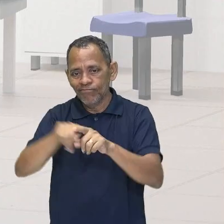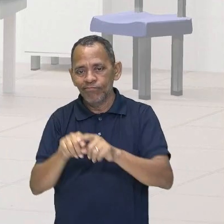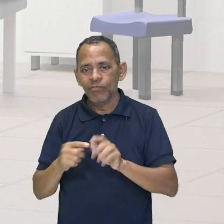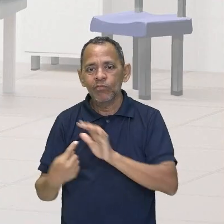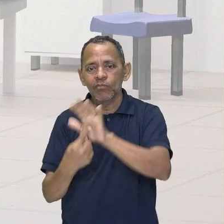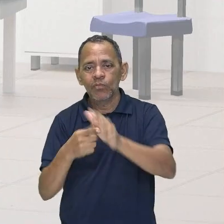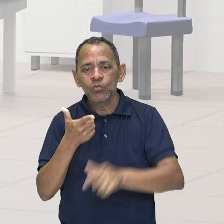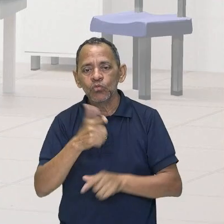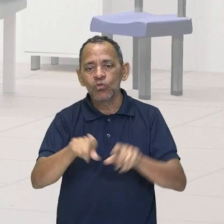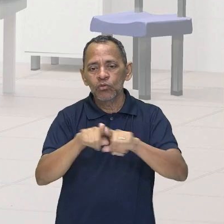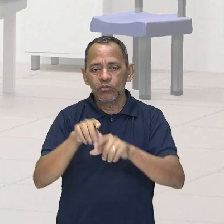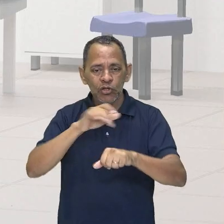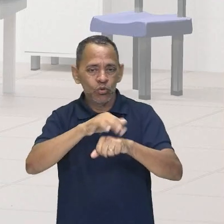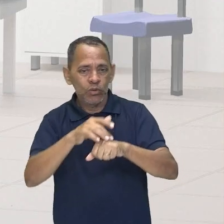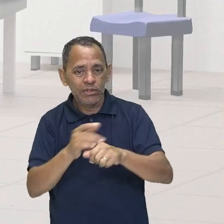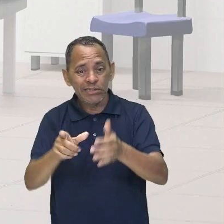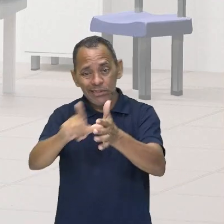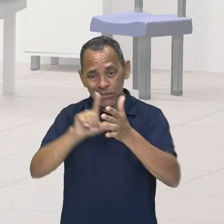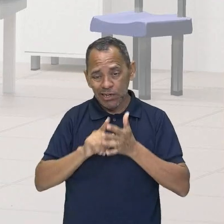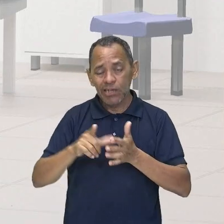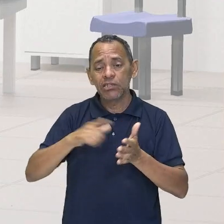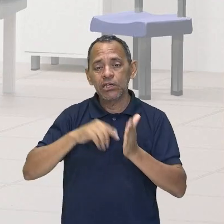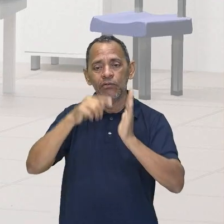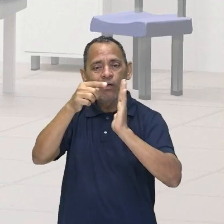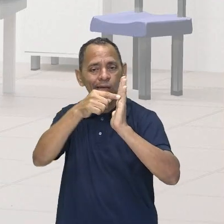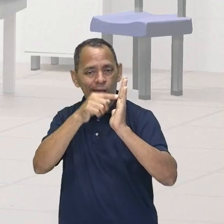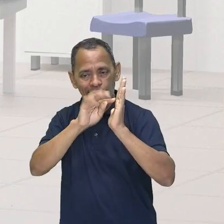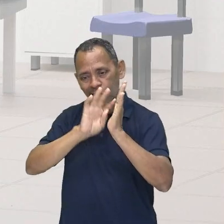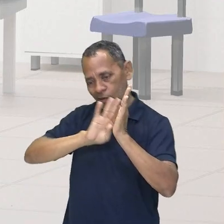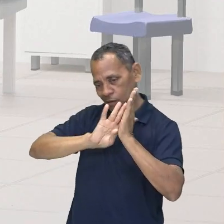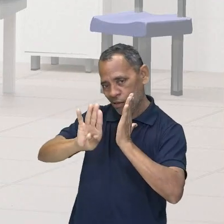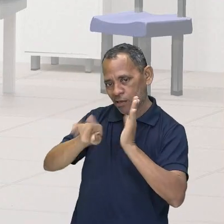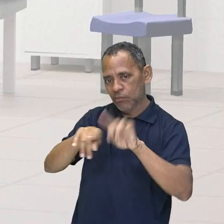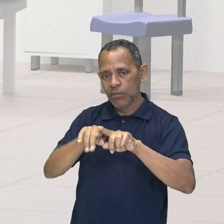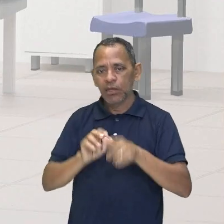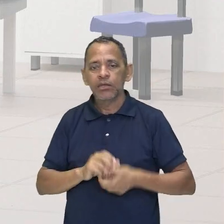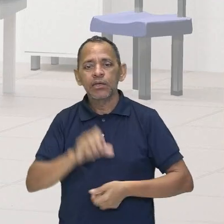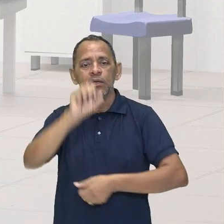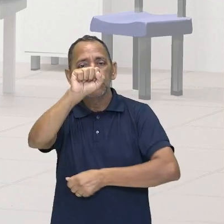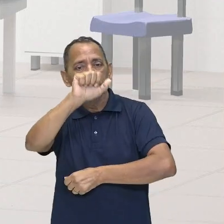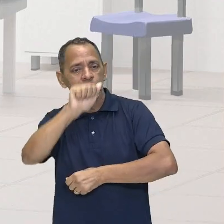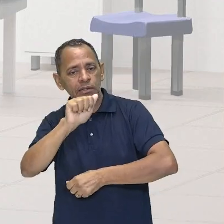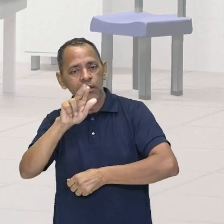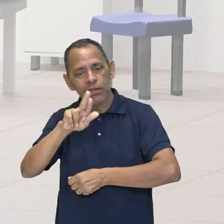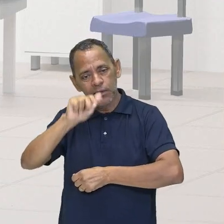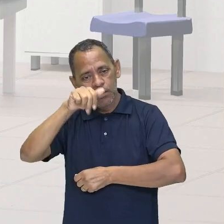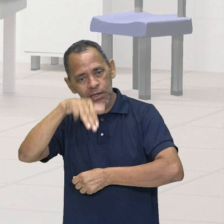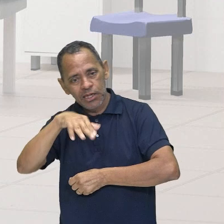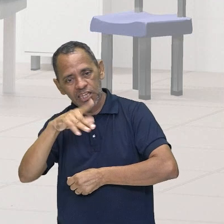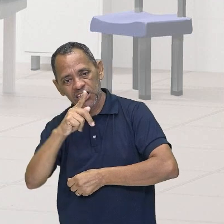antes haviam sido erradicadas, como, por exemplo, o sarampo. Então, vacinar, minha gente, é